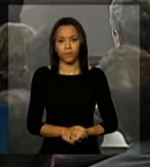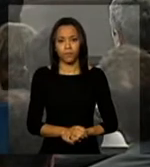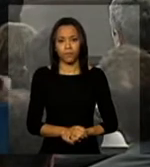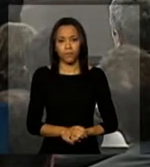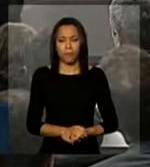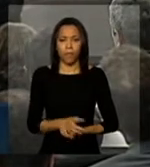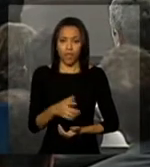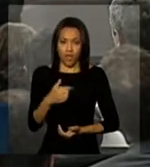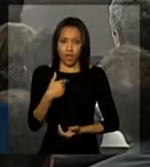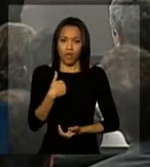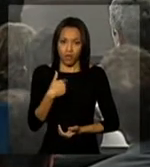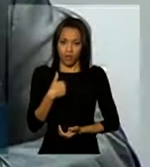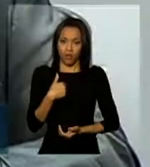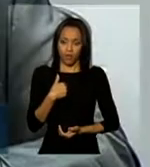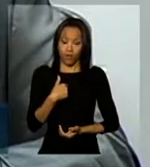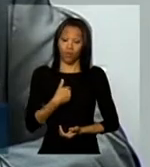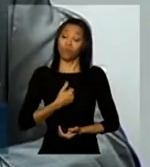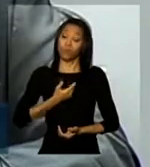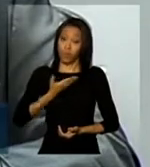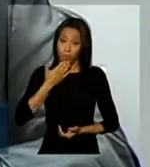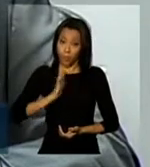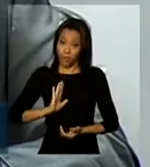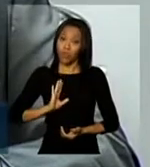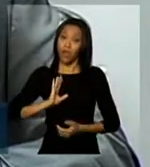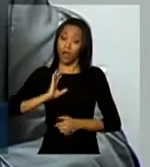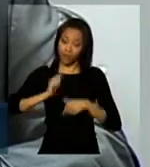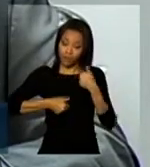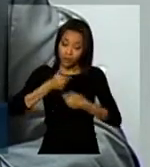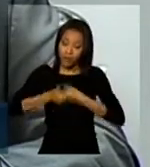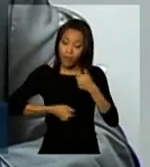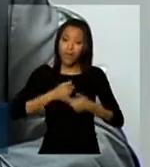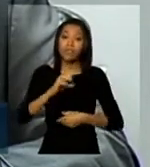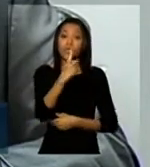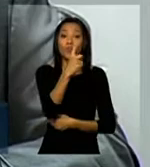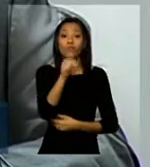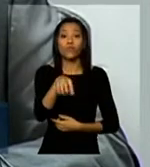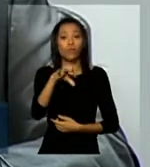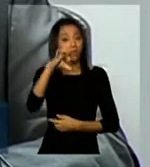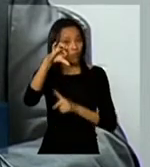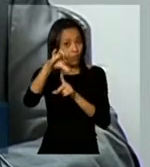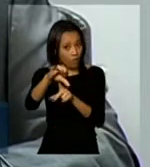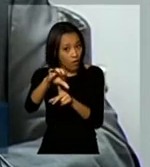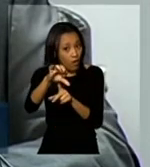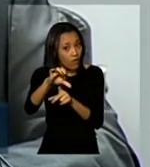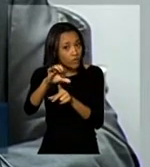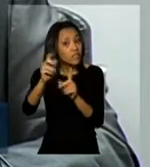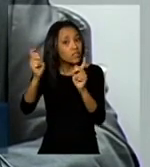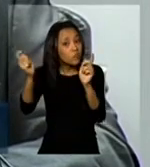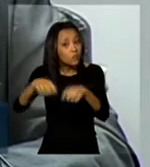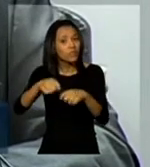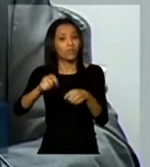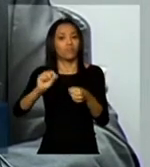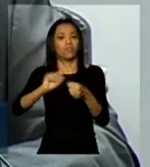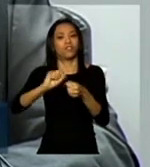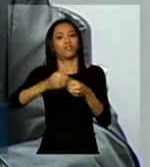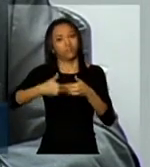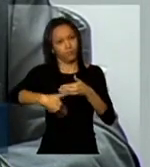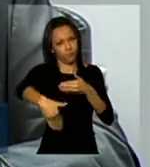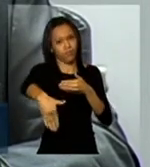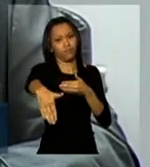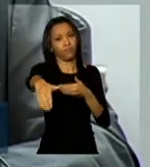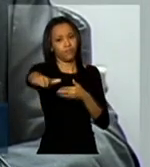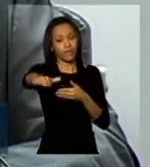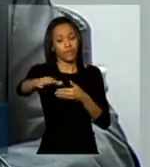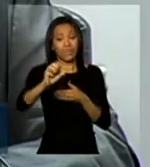Não, estou comprometido em trabalhar para que esse 1,9 seja realizado. E se houver, por